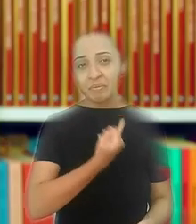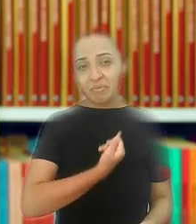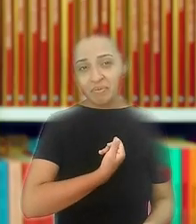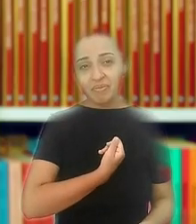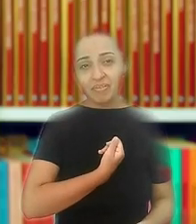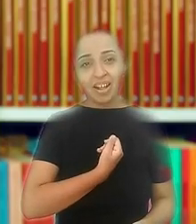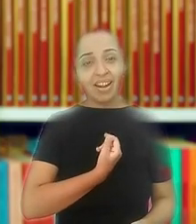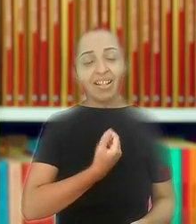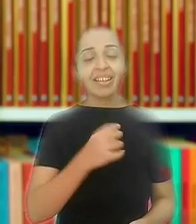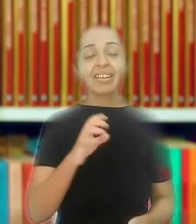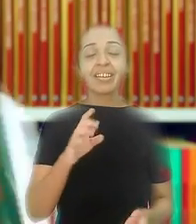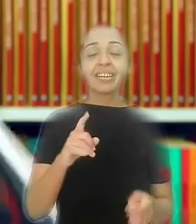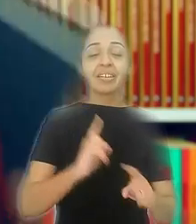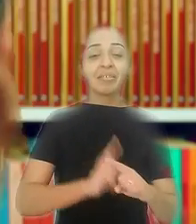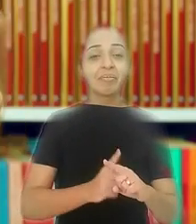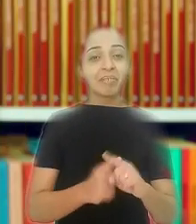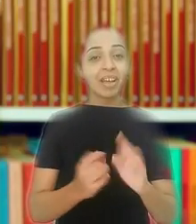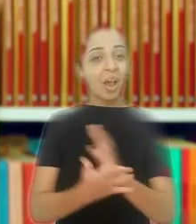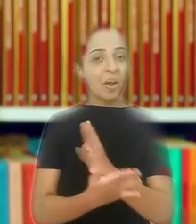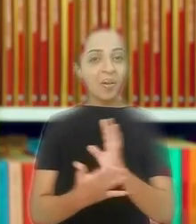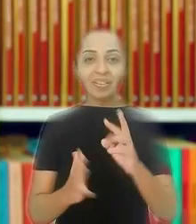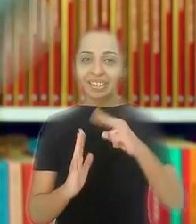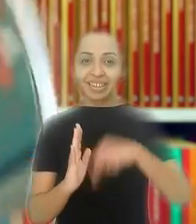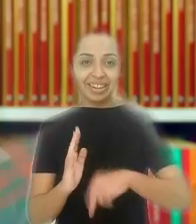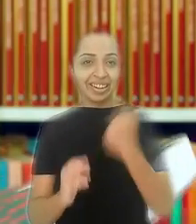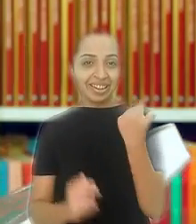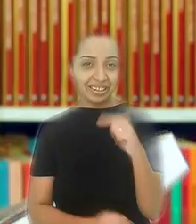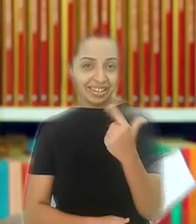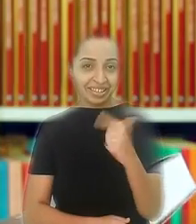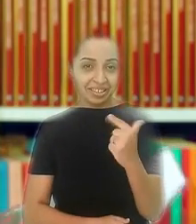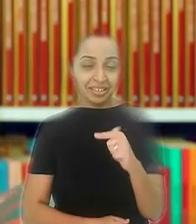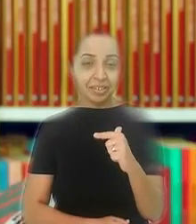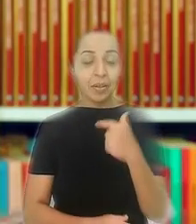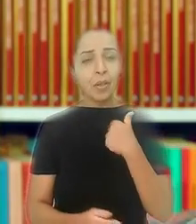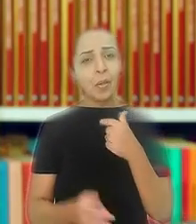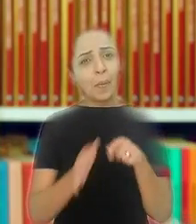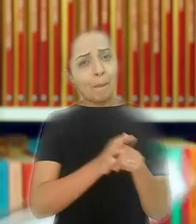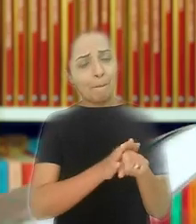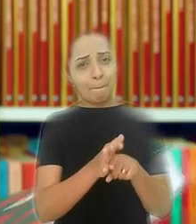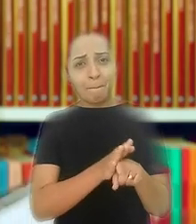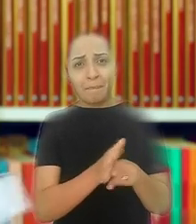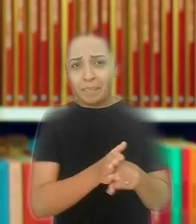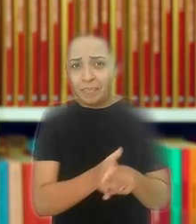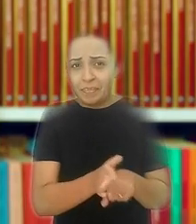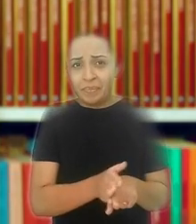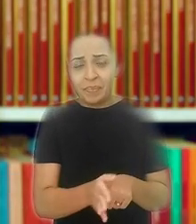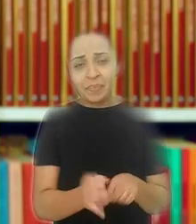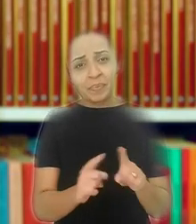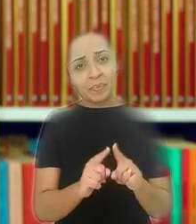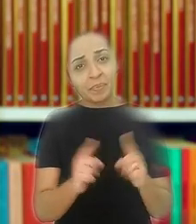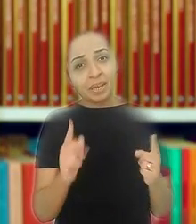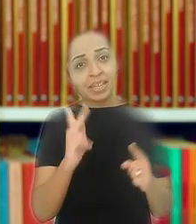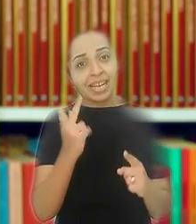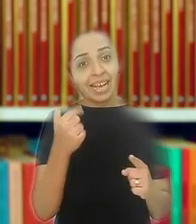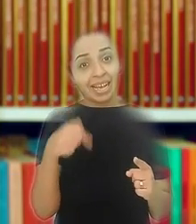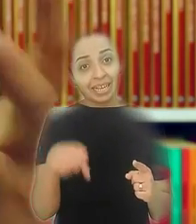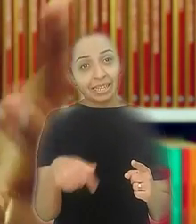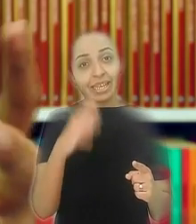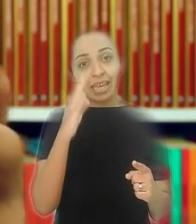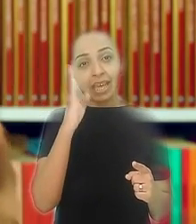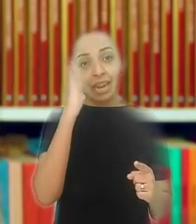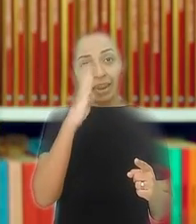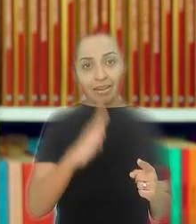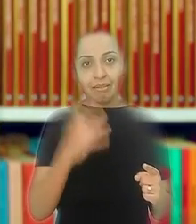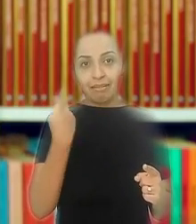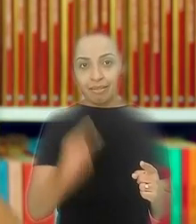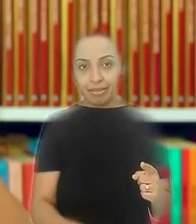comentou sobre essa essa HQ eu pesquisei mais HQs nacionais